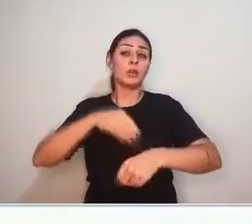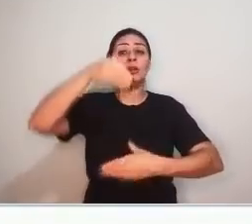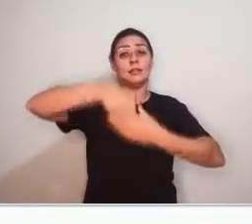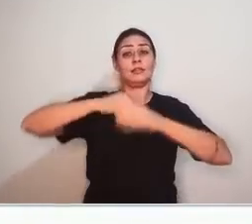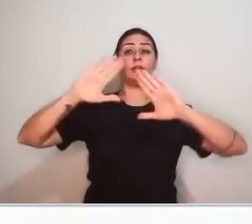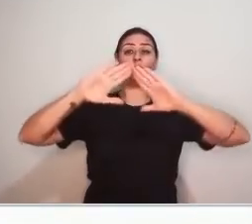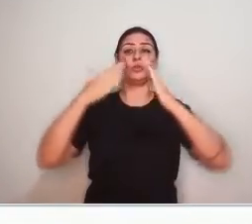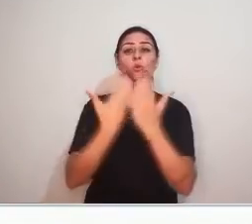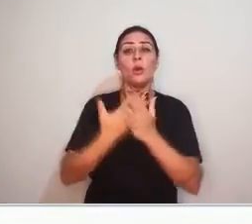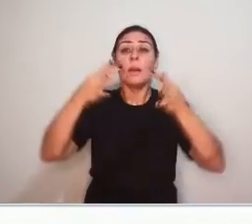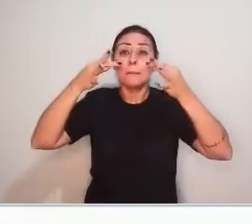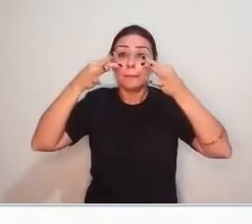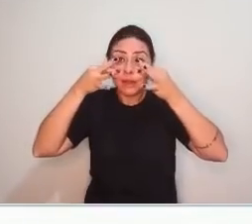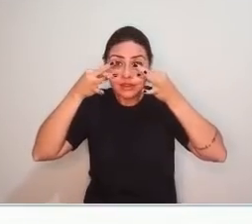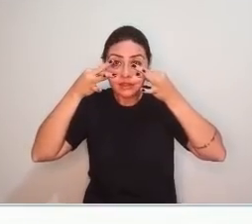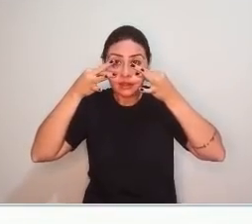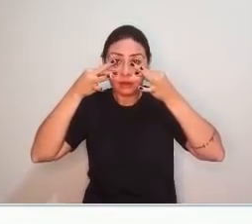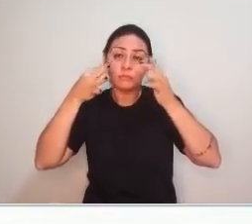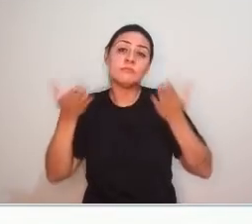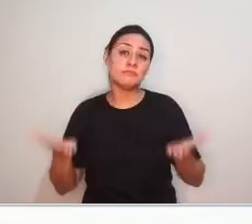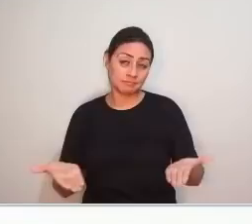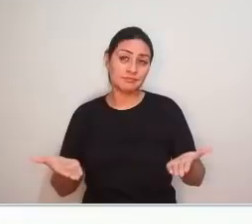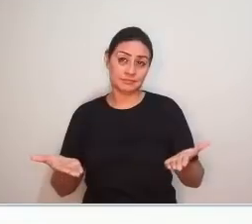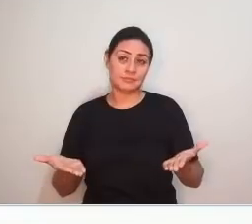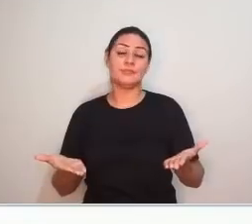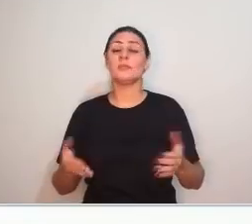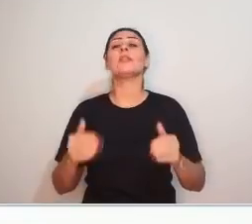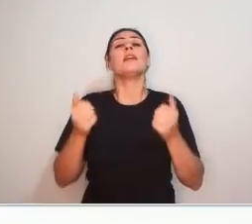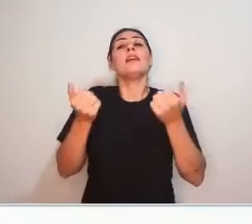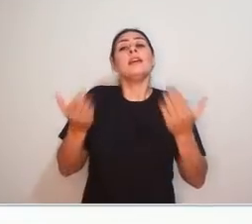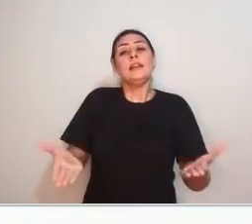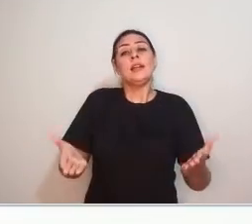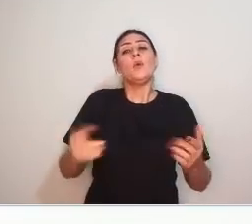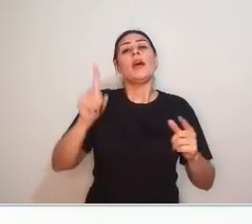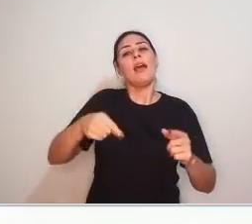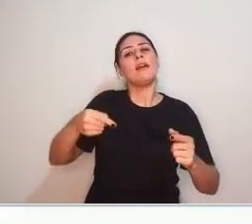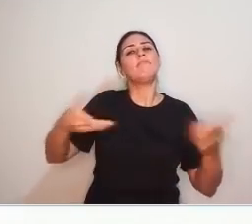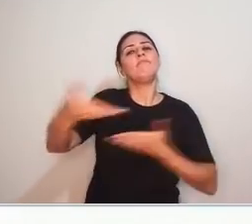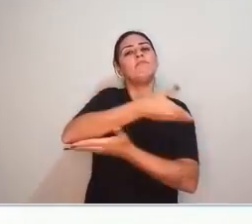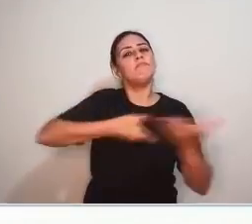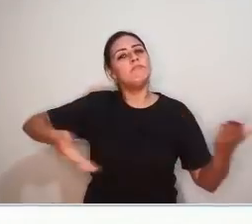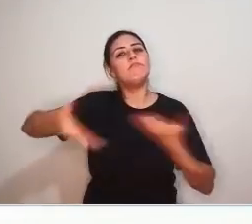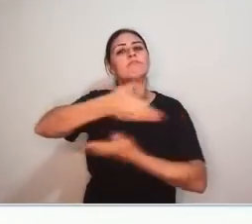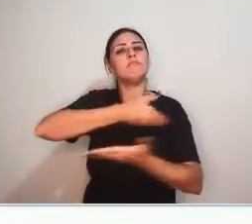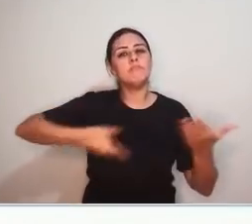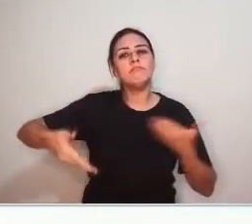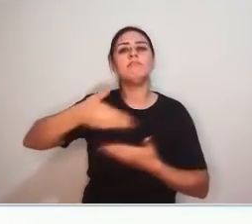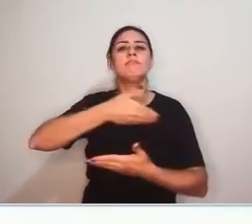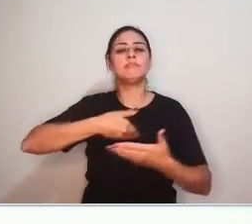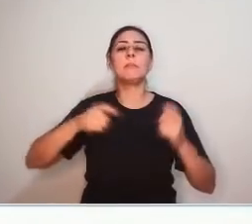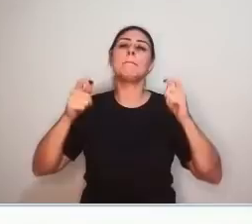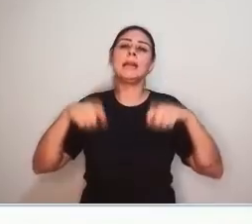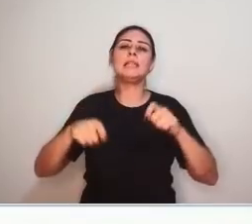estiver lá na escola, no momento presencial que for possível na escola. Então, a